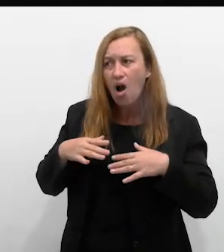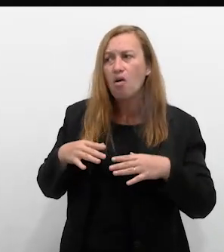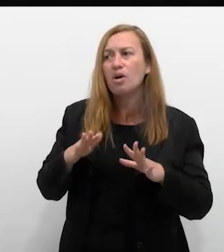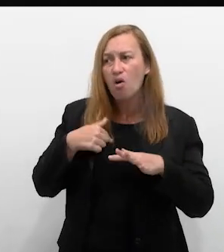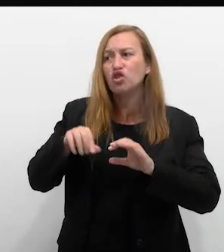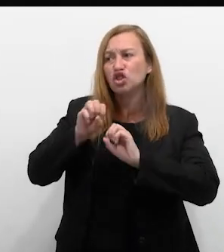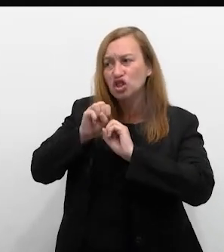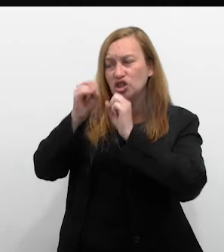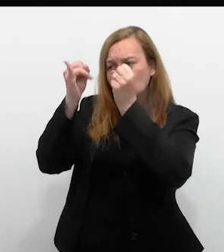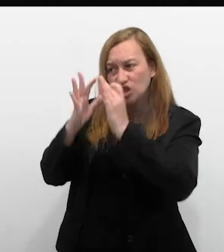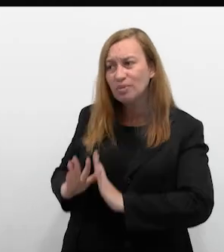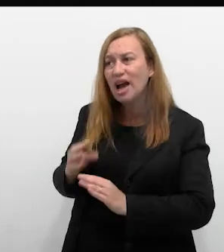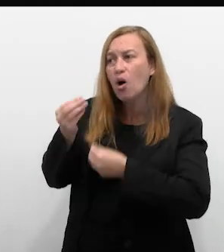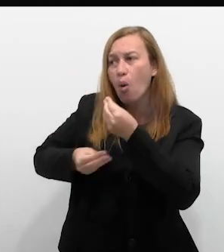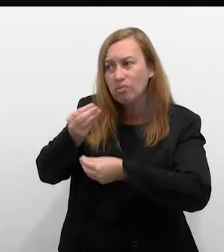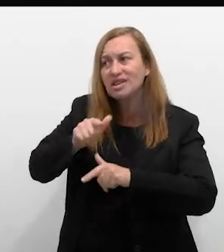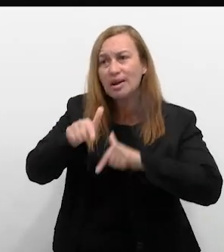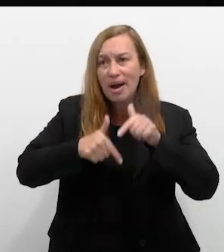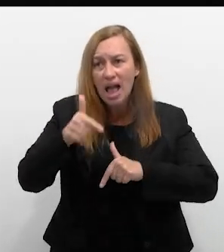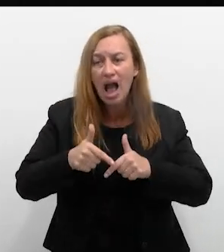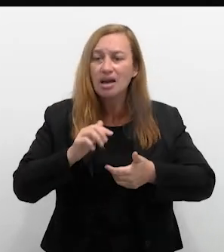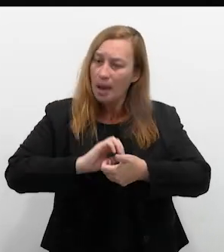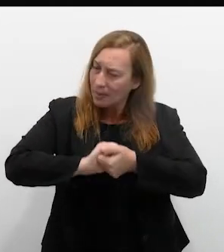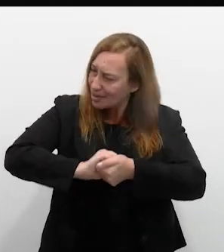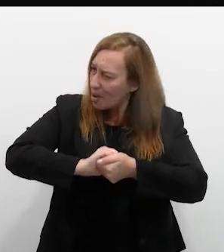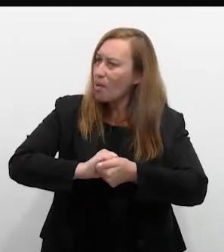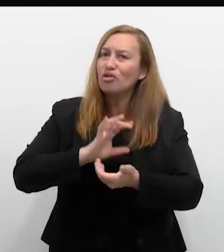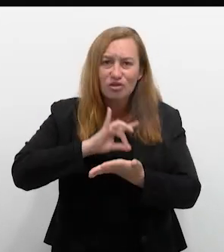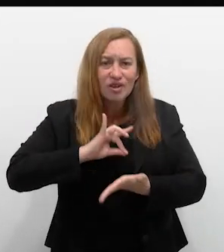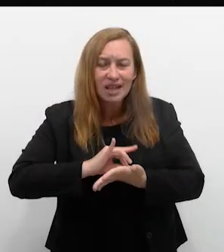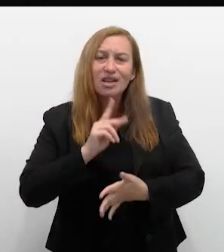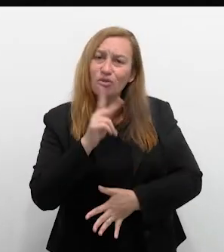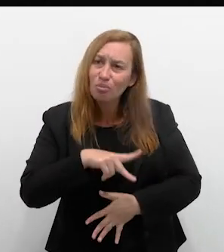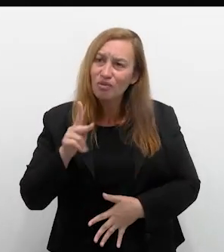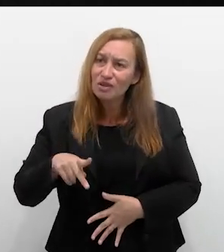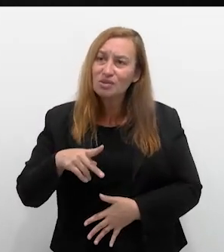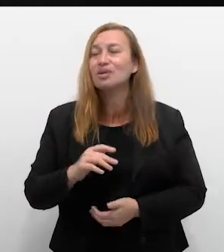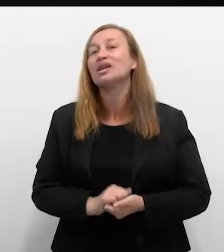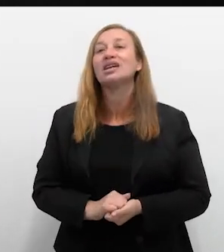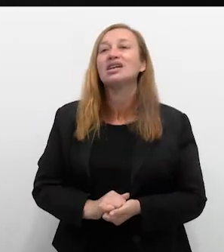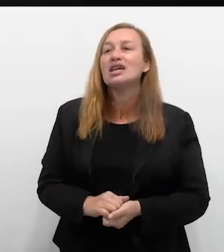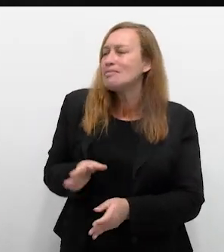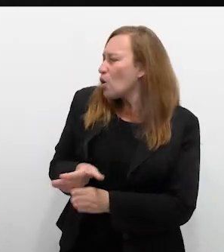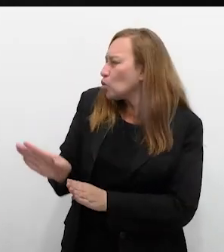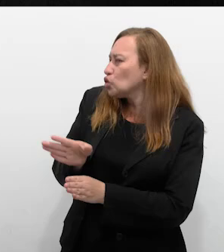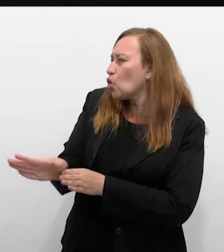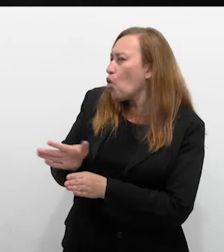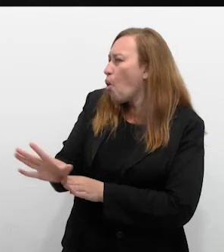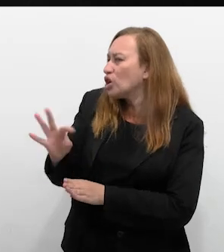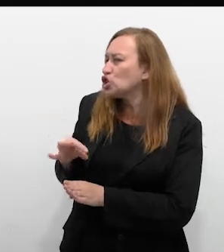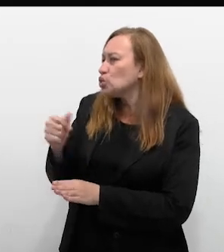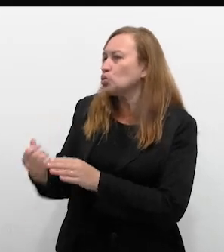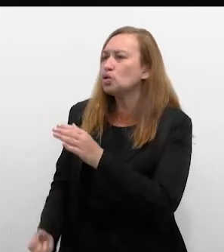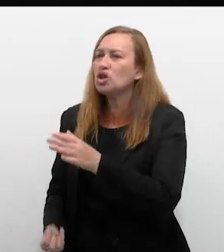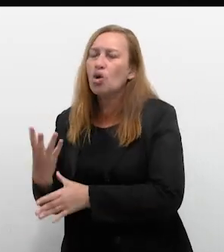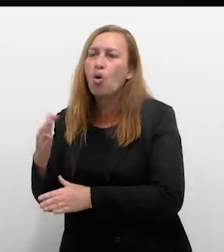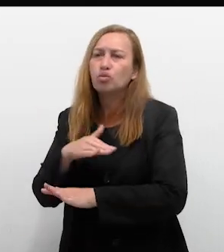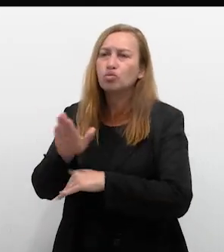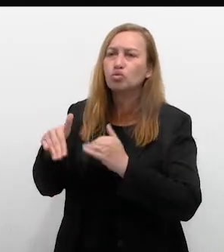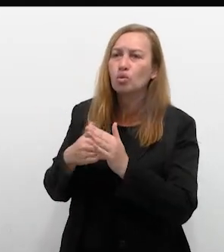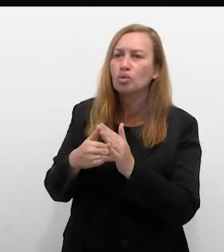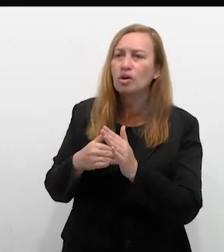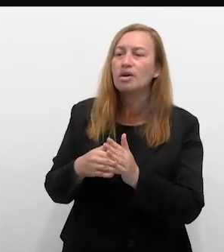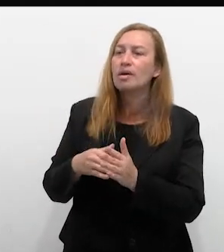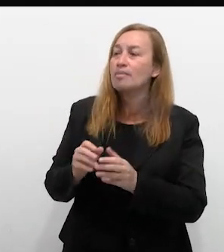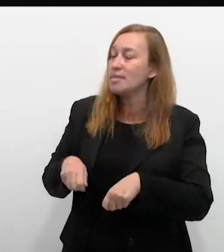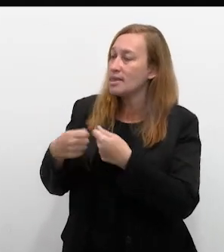vai dar tudo certo, senta aqui que eu vou dizer como é que a gente vai trabalhar. E pegou na minha mão mesmo, como professora, e dava as orientações, e criou